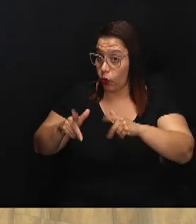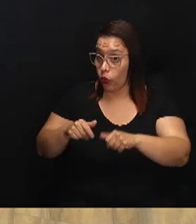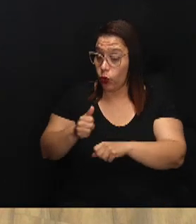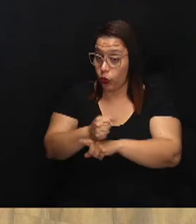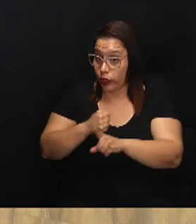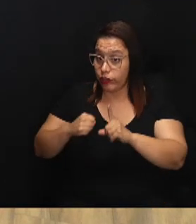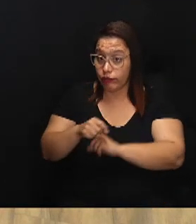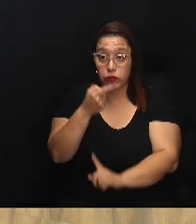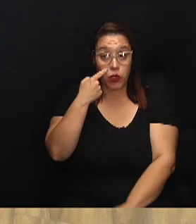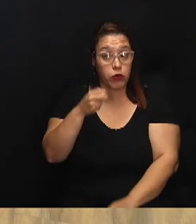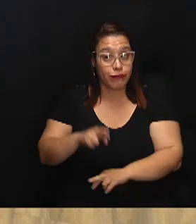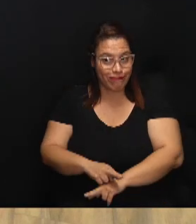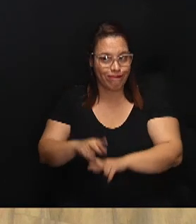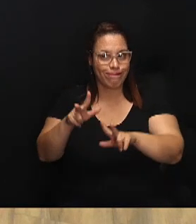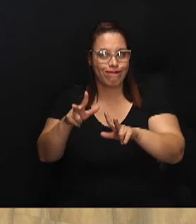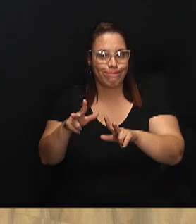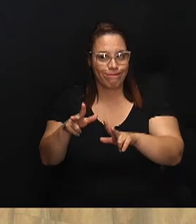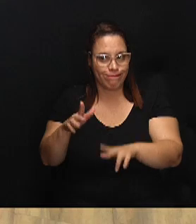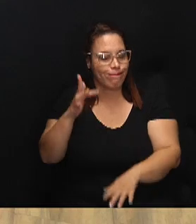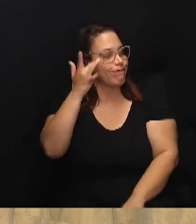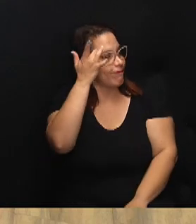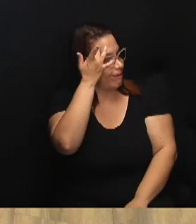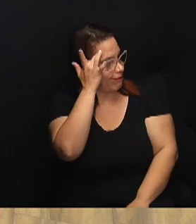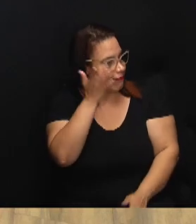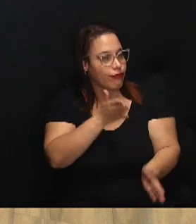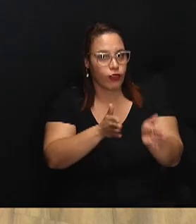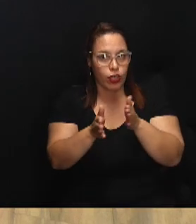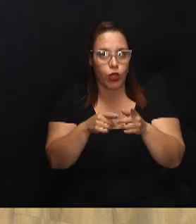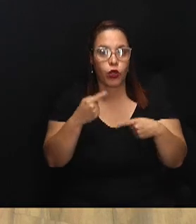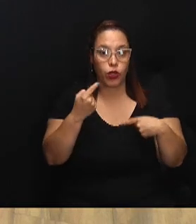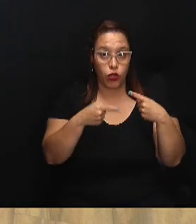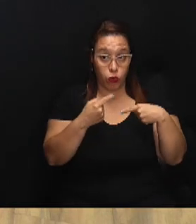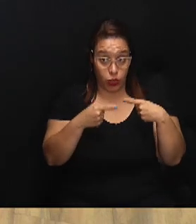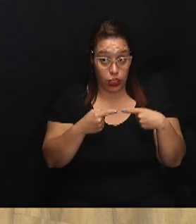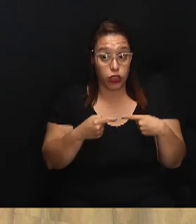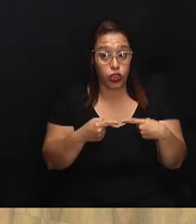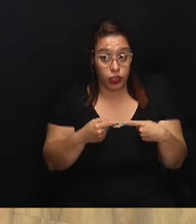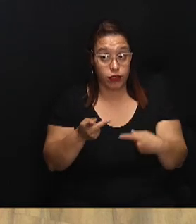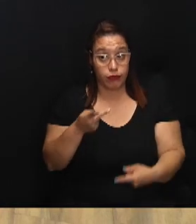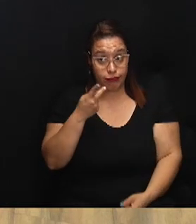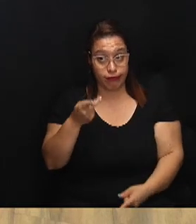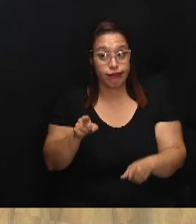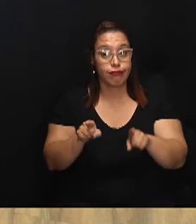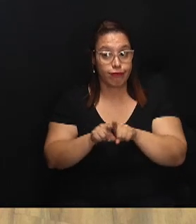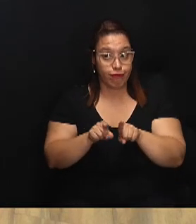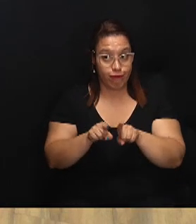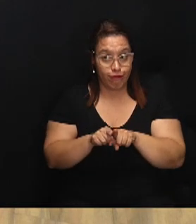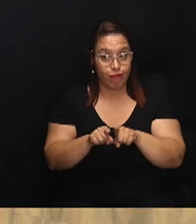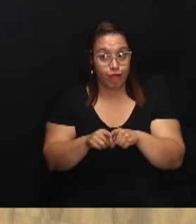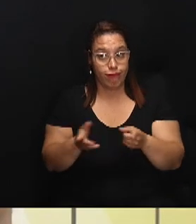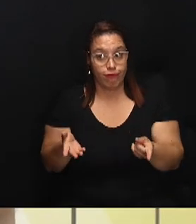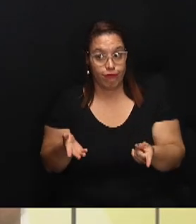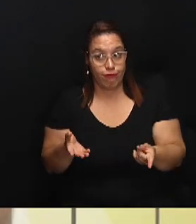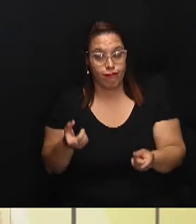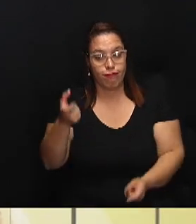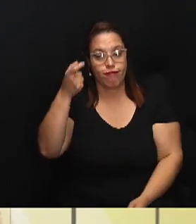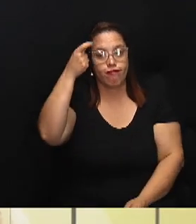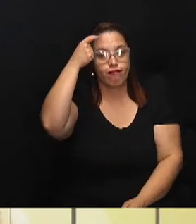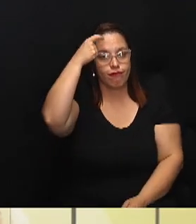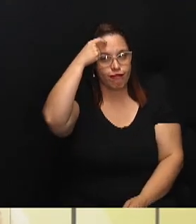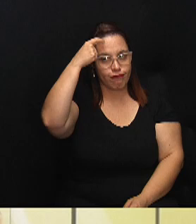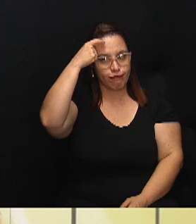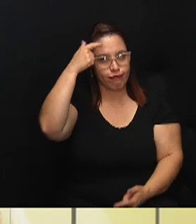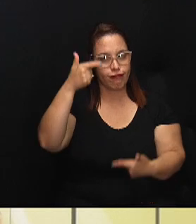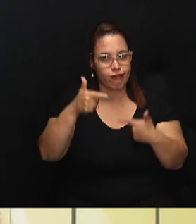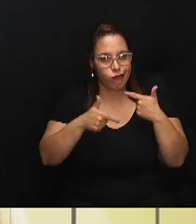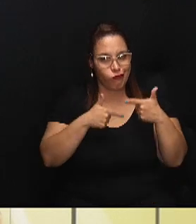ter esse olhar diferenciado, né? Eu acho que também é um caminho. Eu falei das políticas, né? Mas também, realmente, dessa conscientização, desse trabalho,